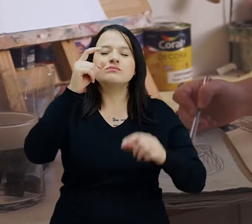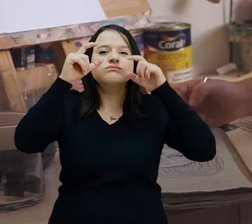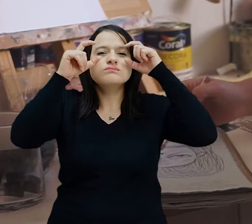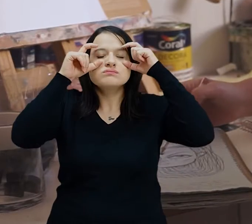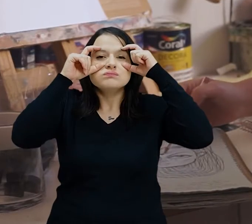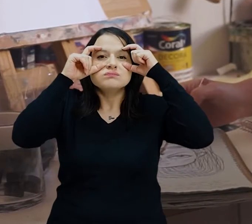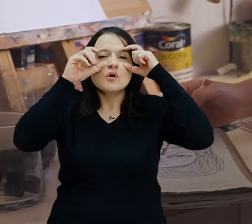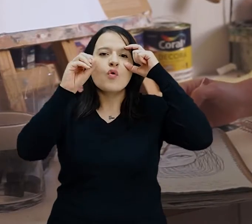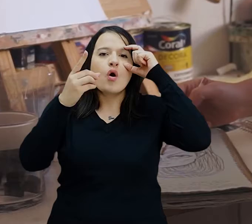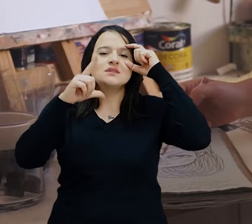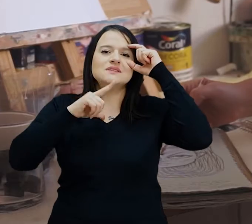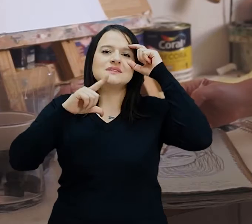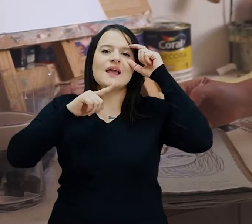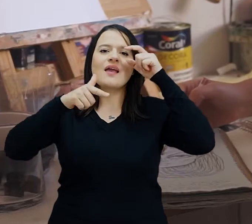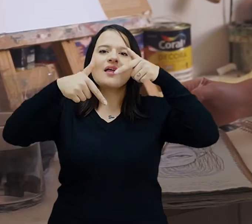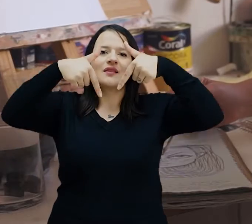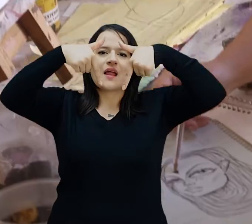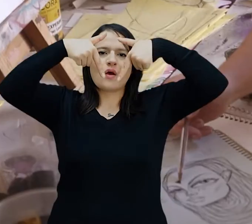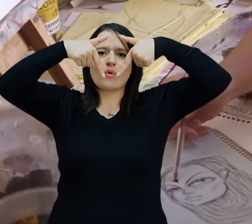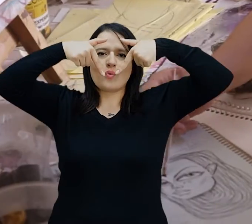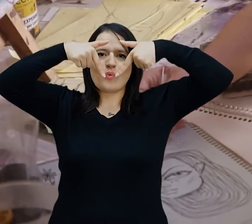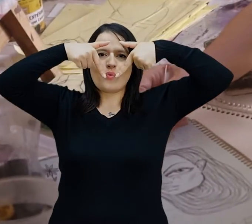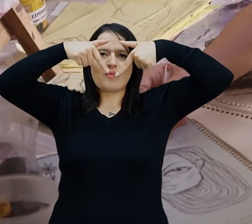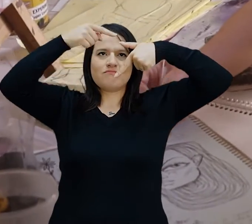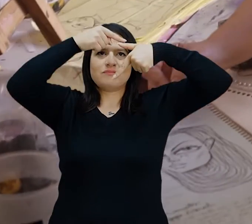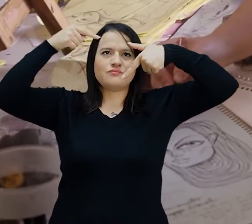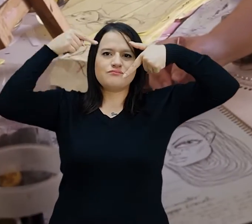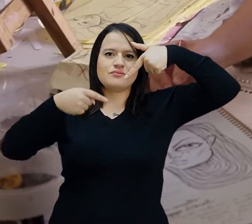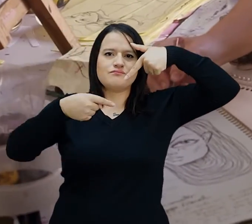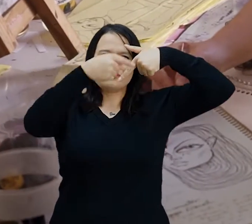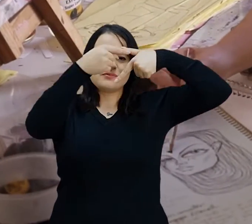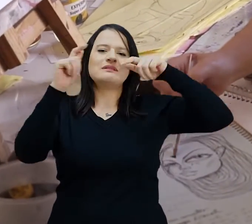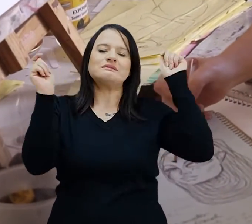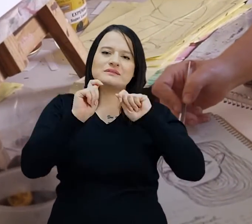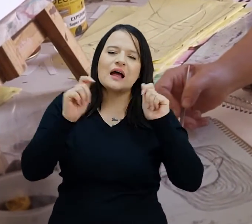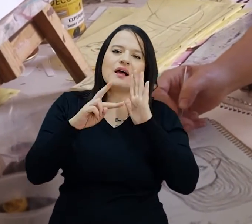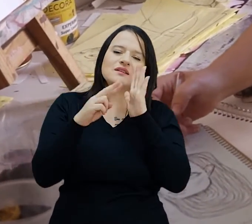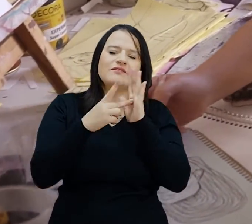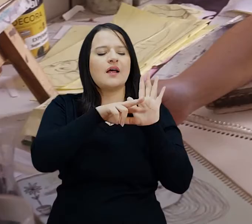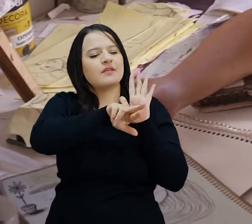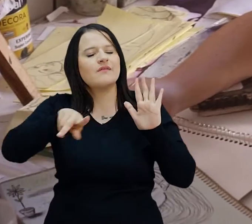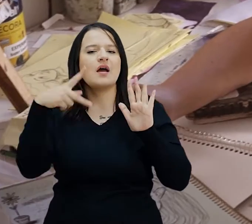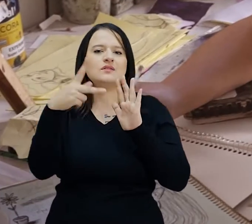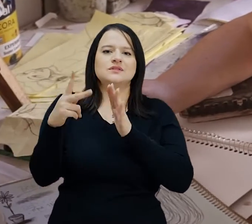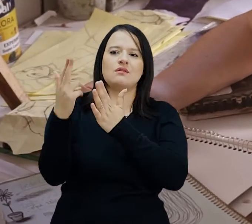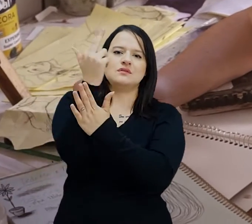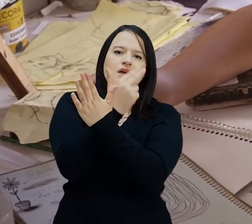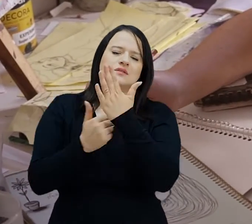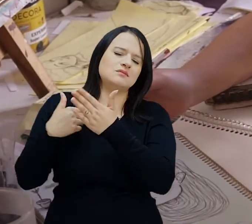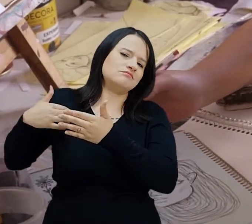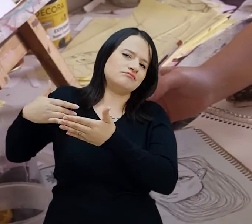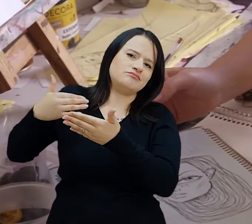Os olhos, algum elemento, que é esse triângulo invertido, que aí você vai atribuindo significados